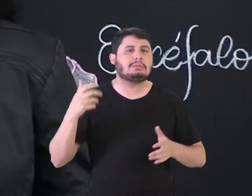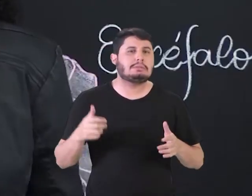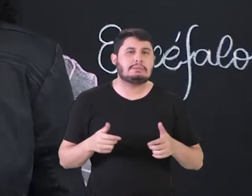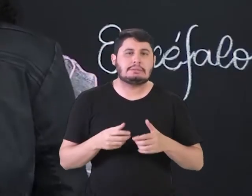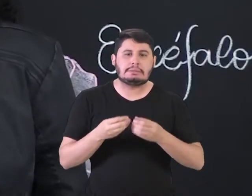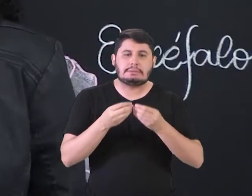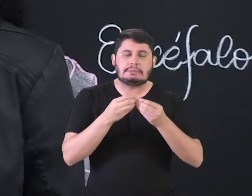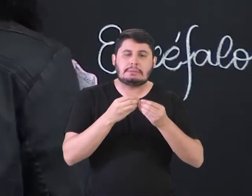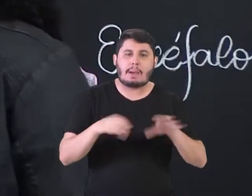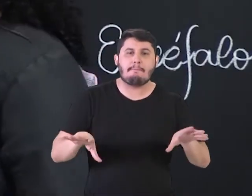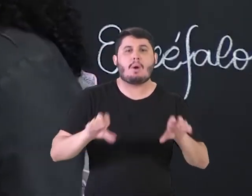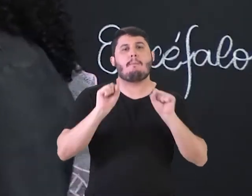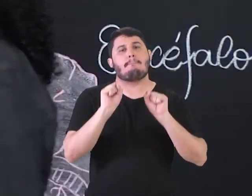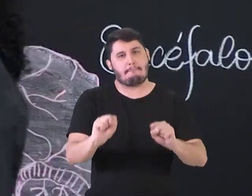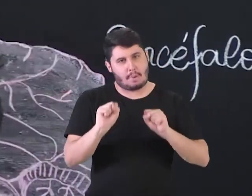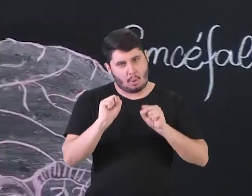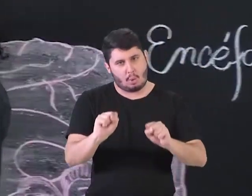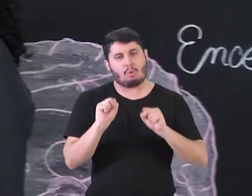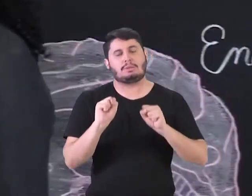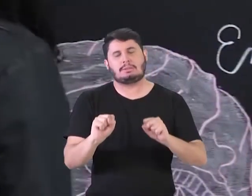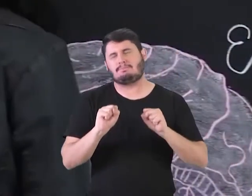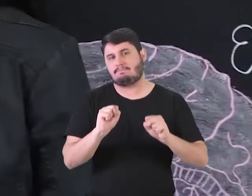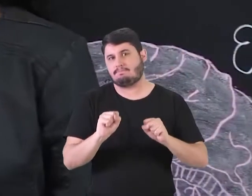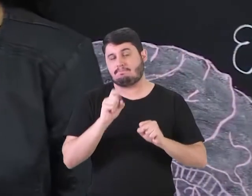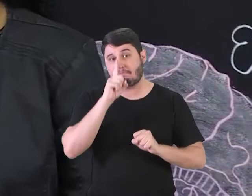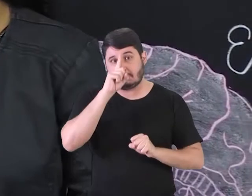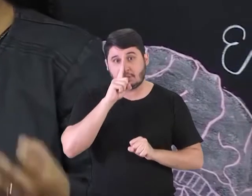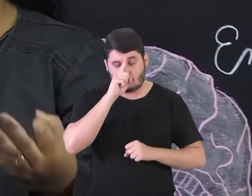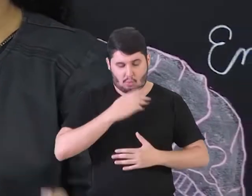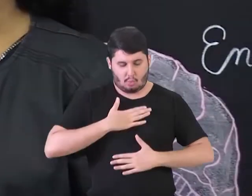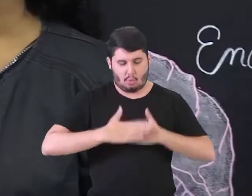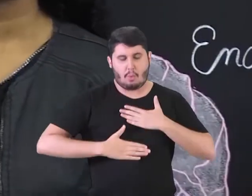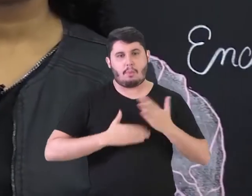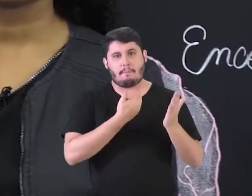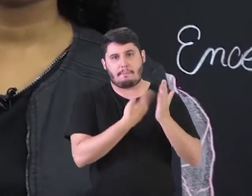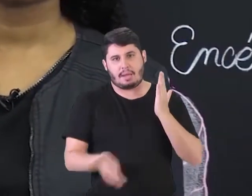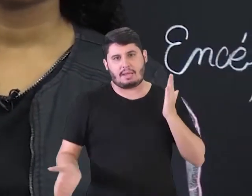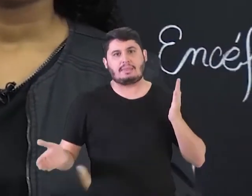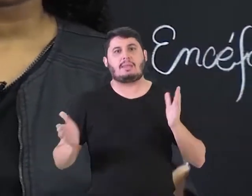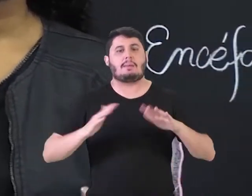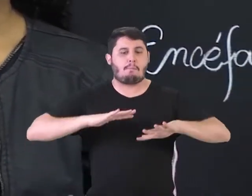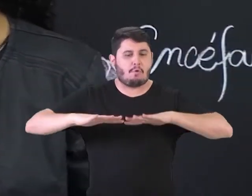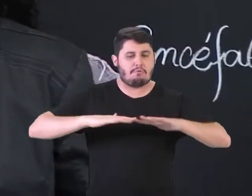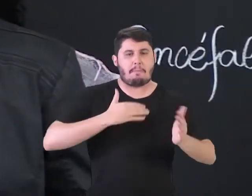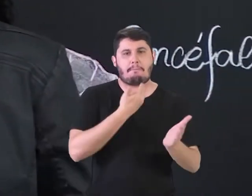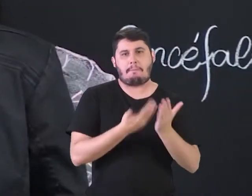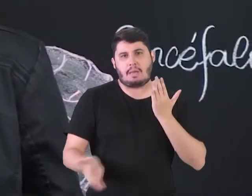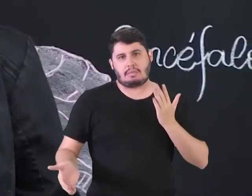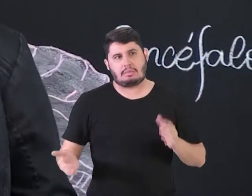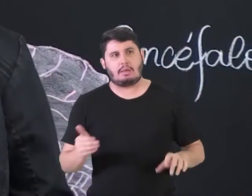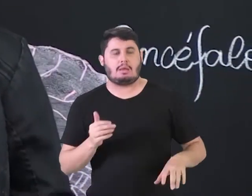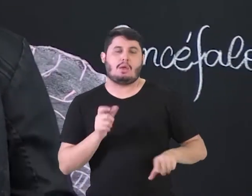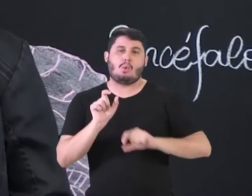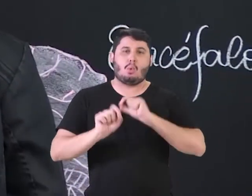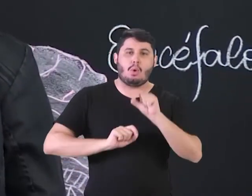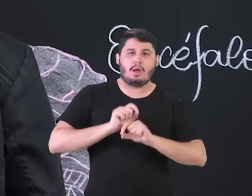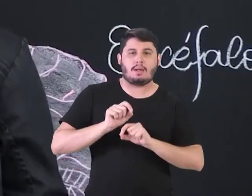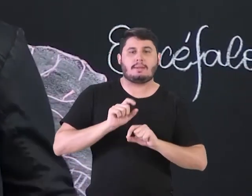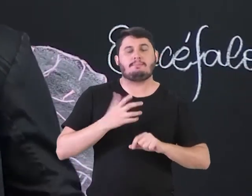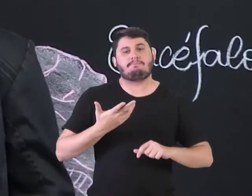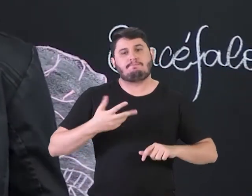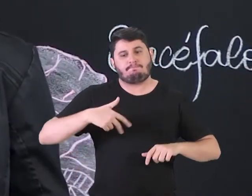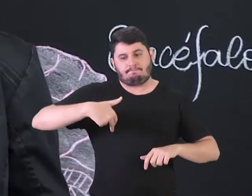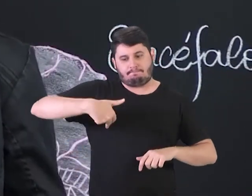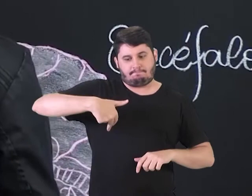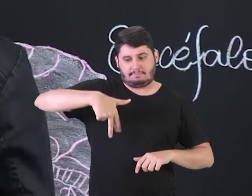controle de uma série de órgãos em várias porções da medula. Muito preocupante. A pessoa pode ficar paraplégica,